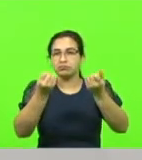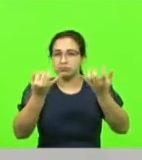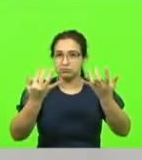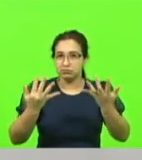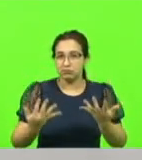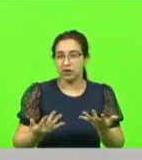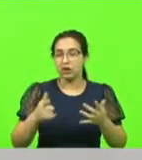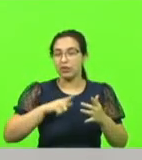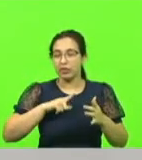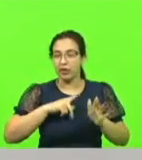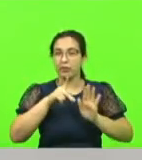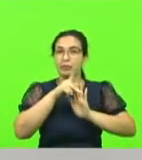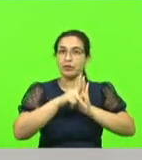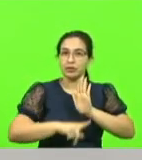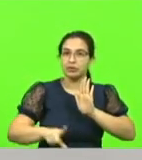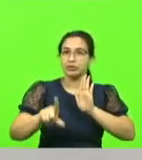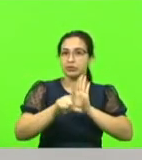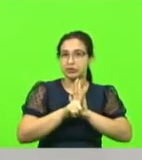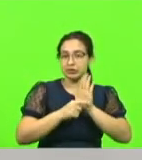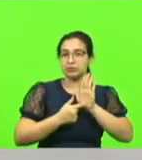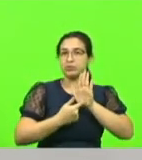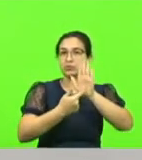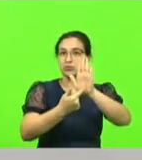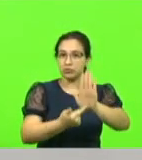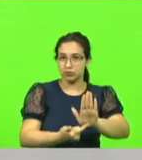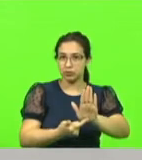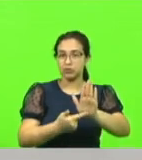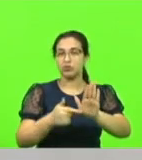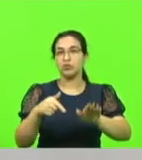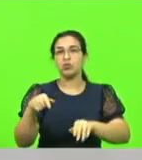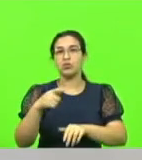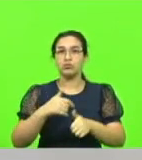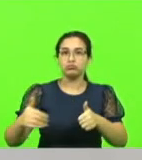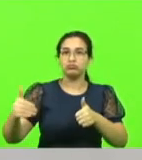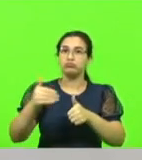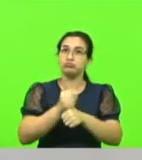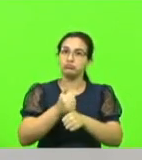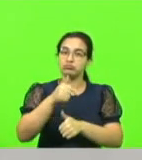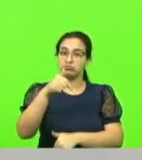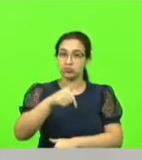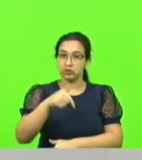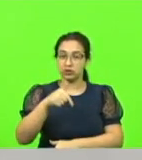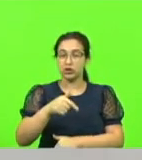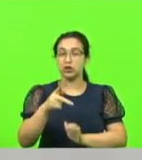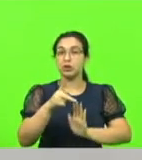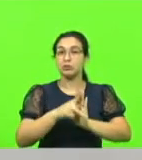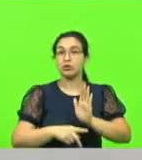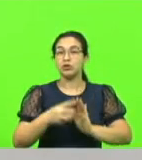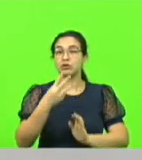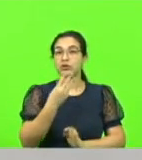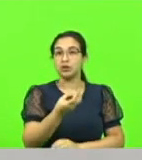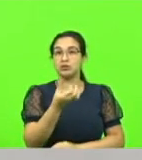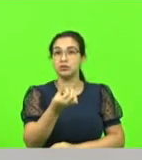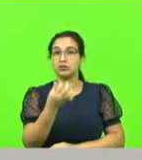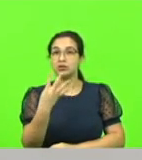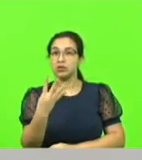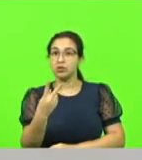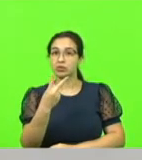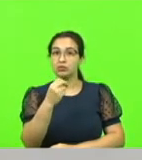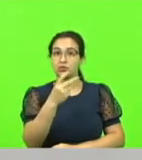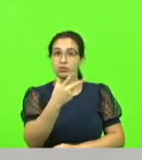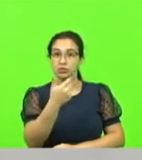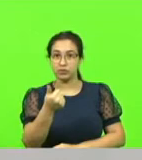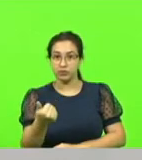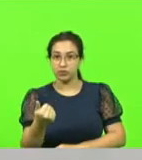o projeto de lei que apresentamos nesta casa no início, quando assumimos aqui, deputado Fabiano da Luz, projeto 364/2021, de nossa